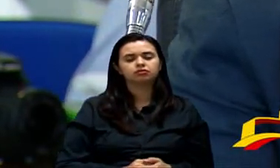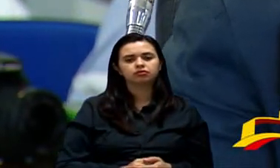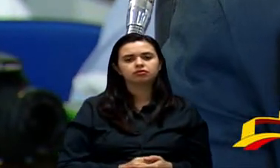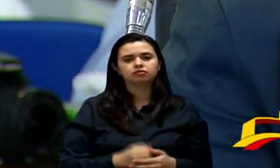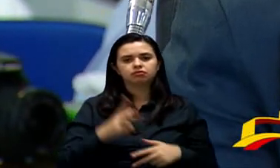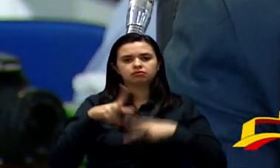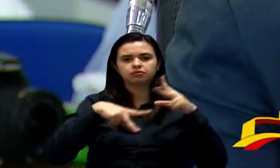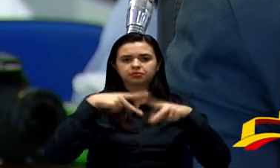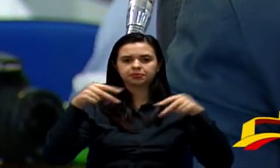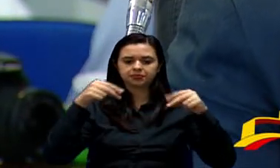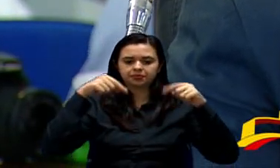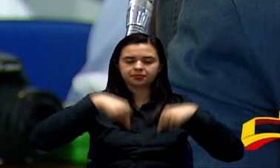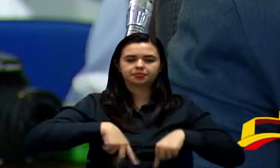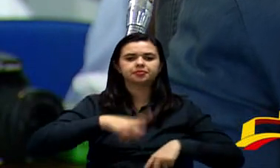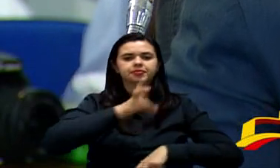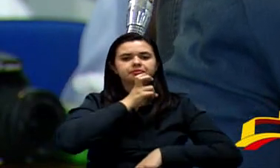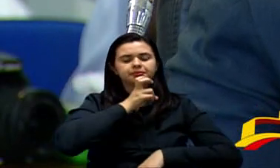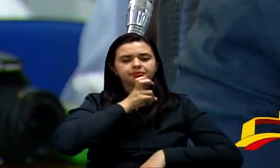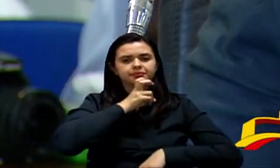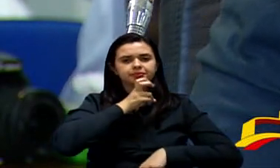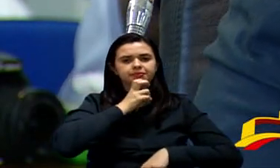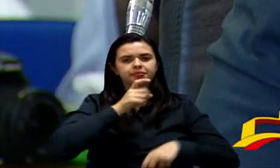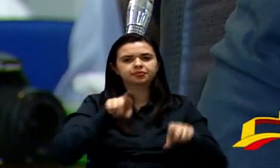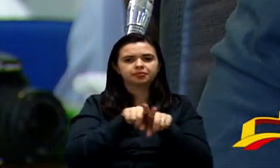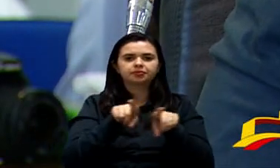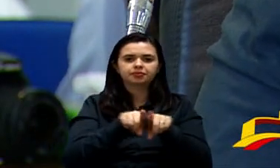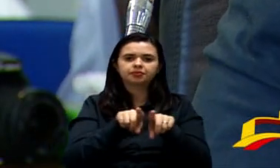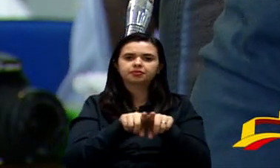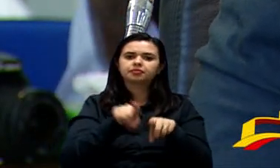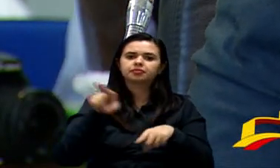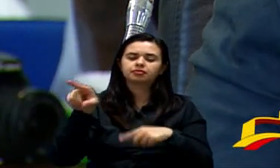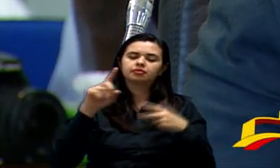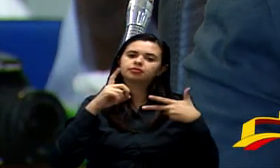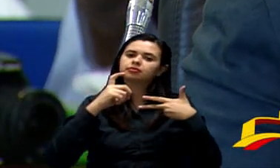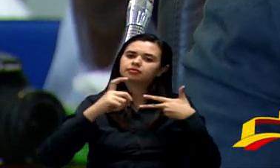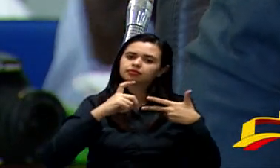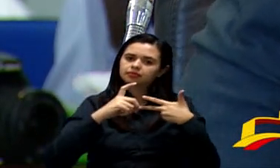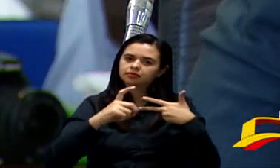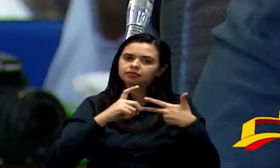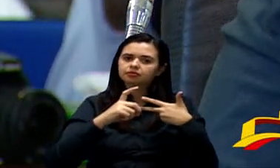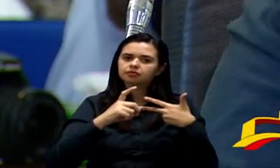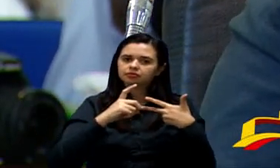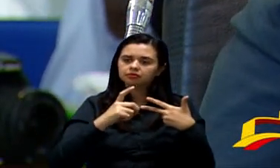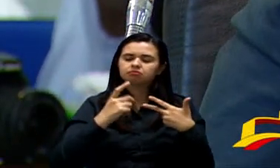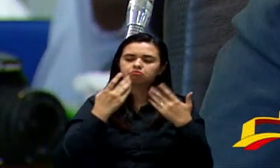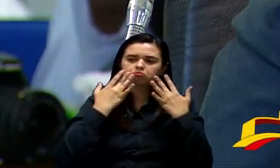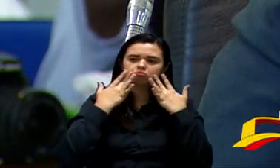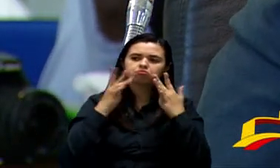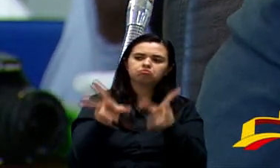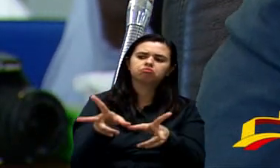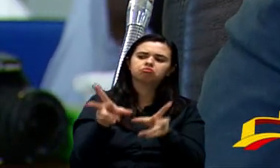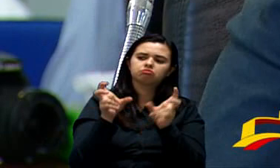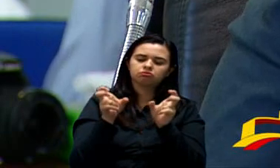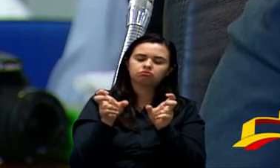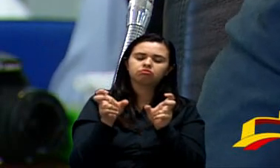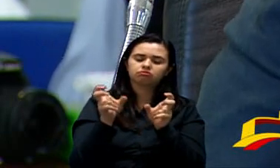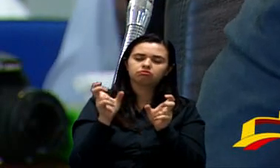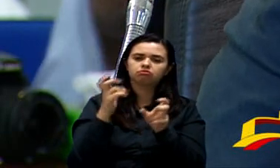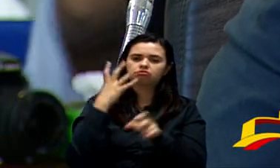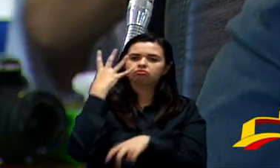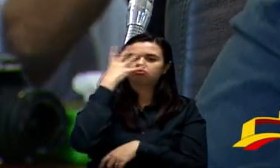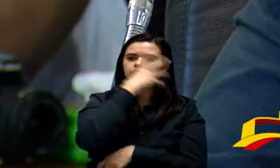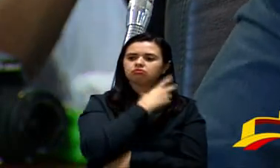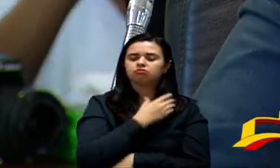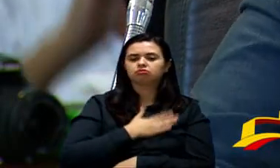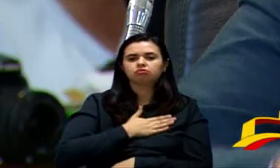Sorocaba e para o Poder Executivo Municipal estar reconhecendo esse presente, né, essa obra de arte maravilhosa, que